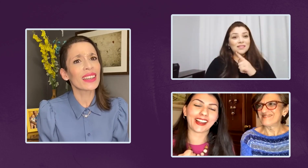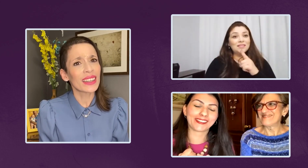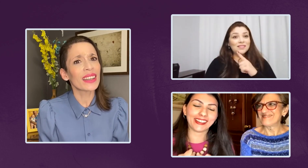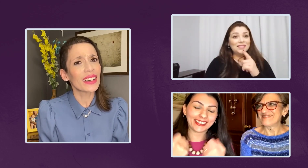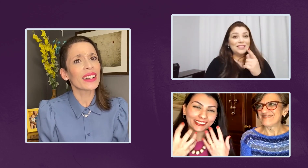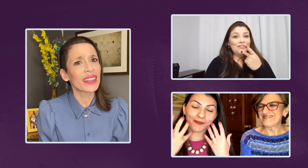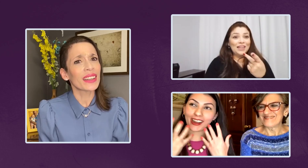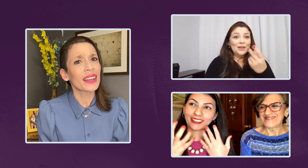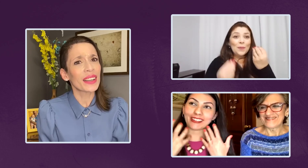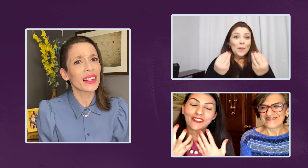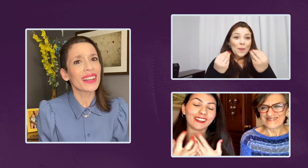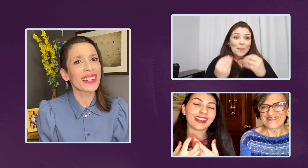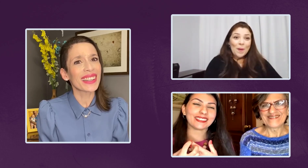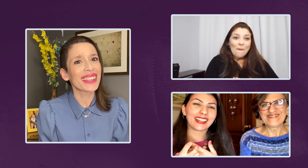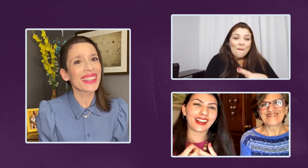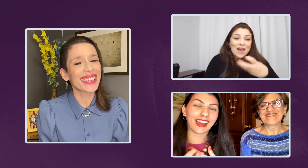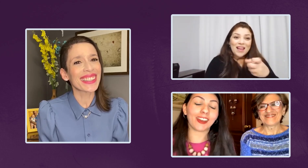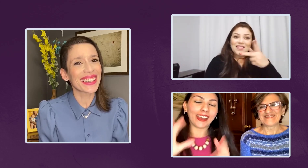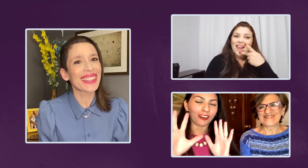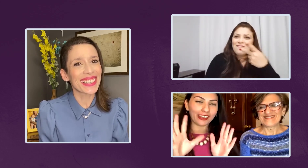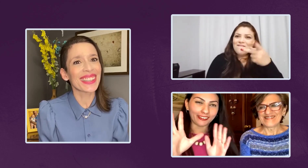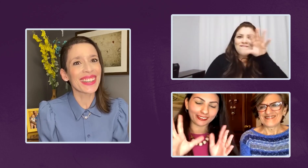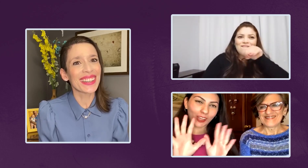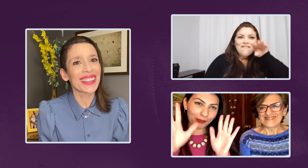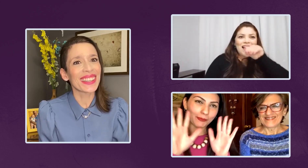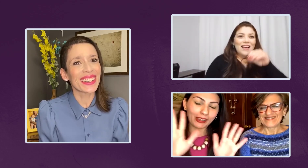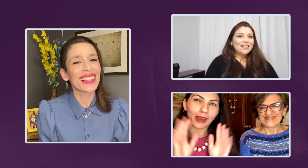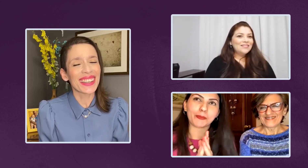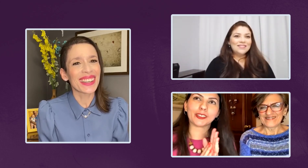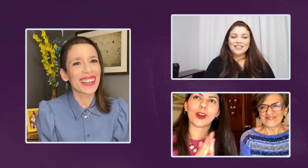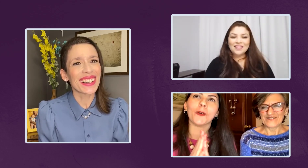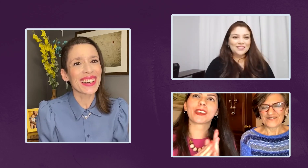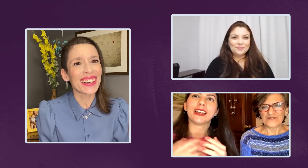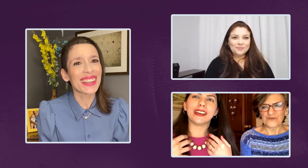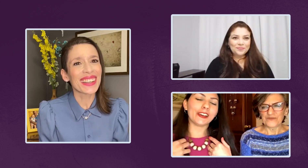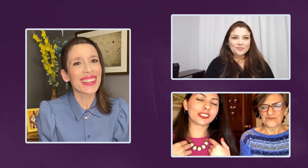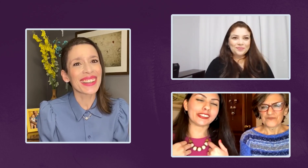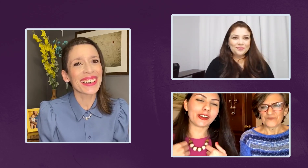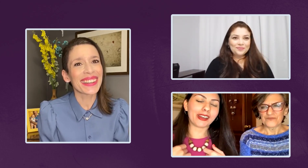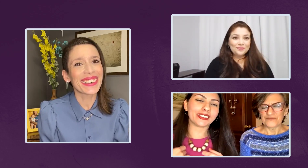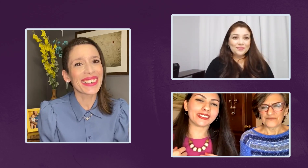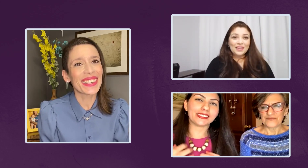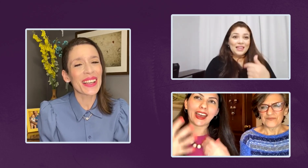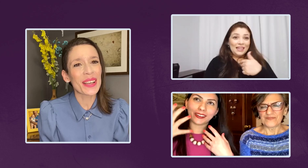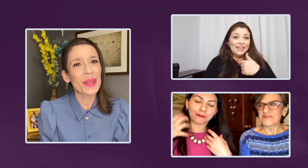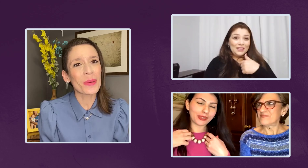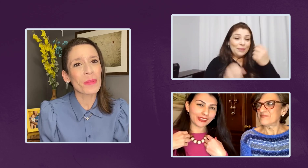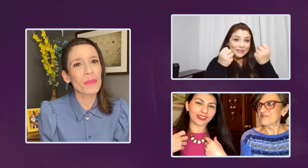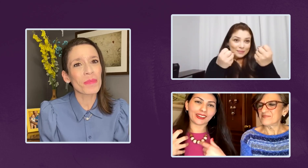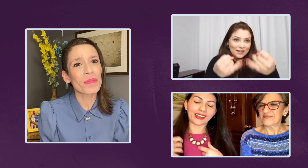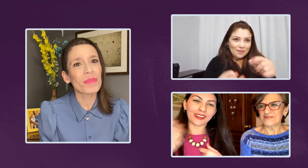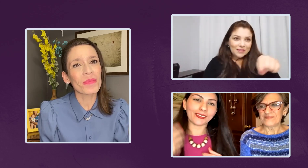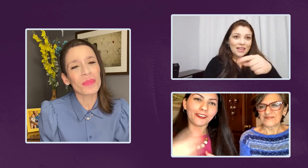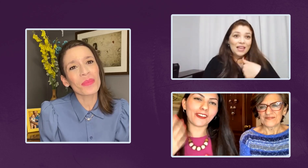que ela não está falando anasalado? Só para explicar para o pessoal, eu tinha uma necessidade